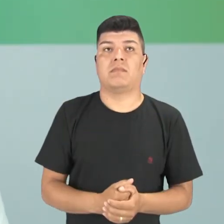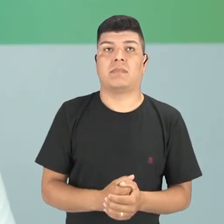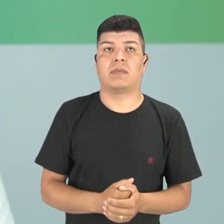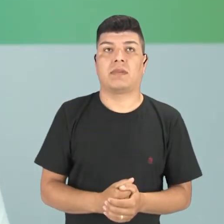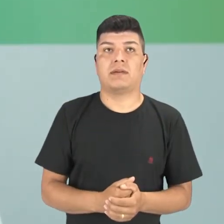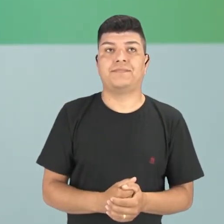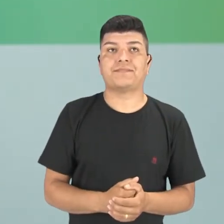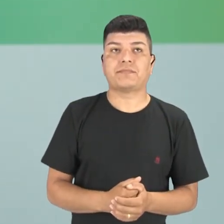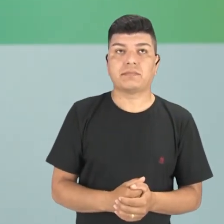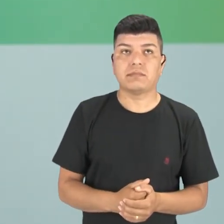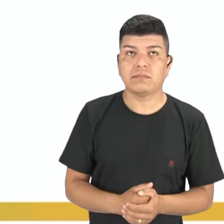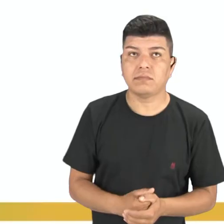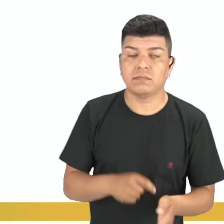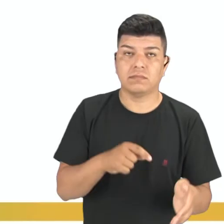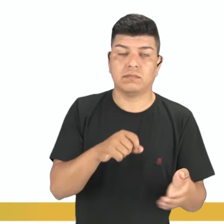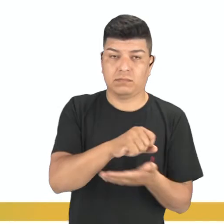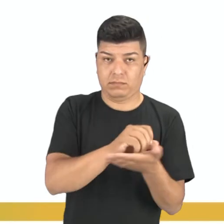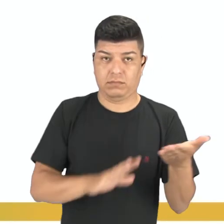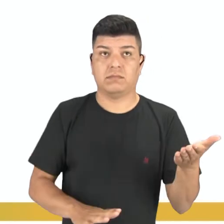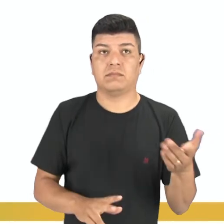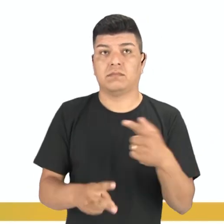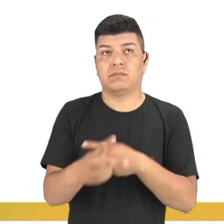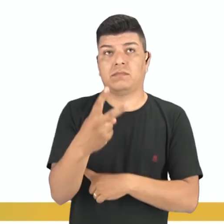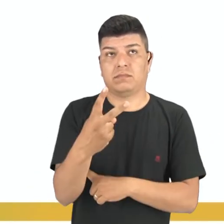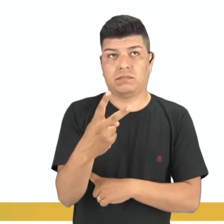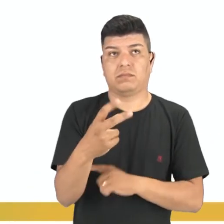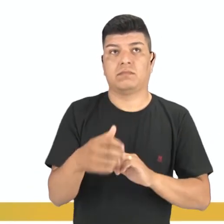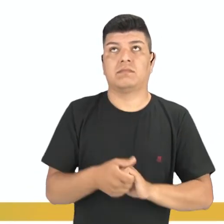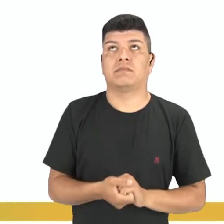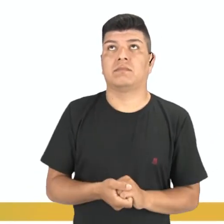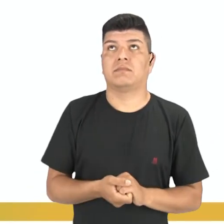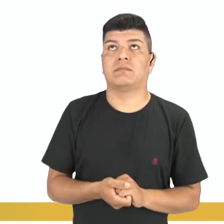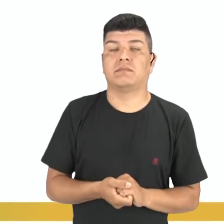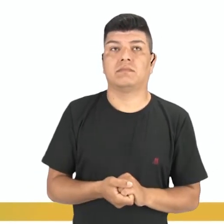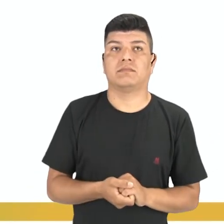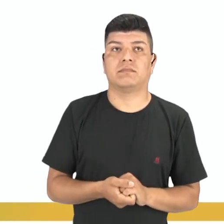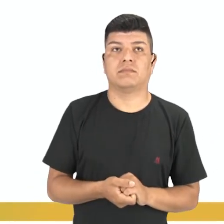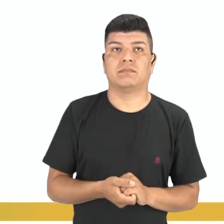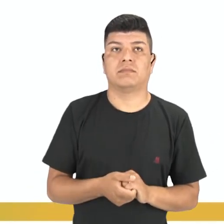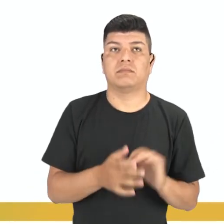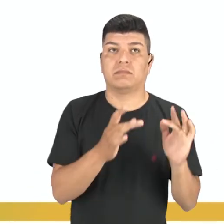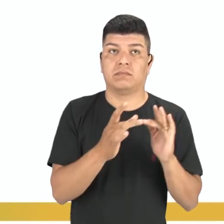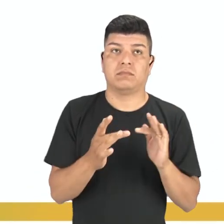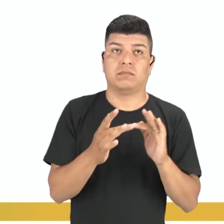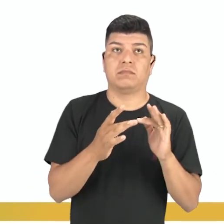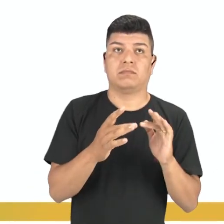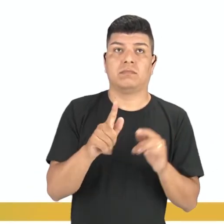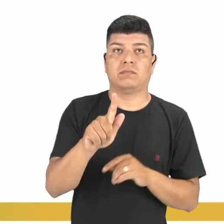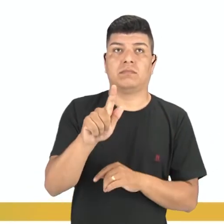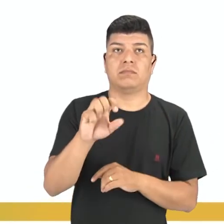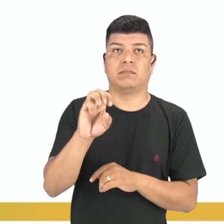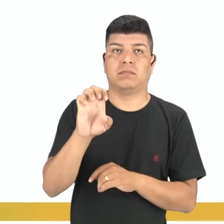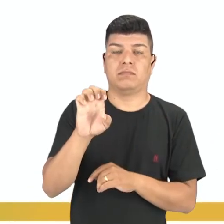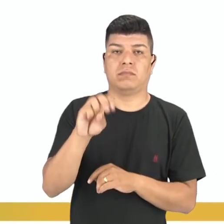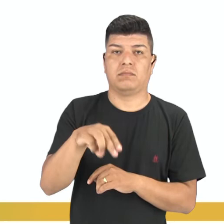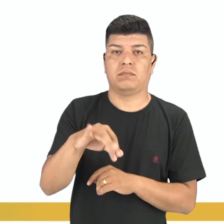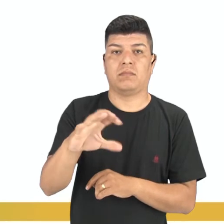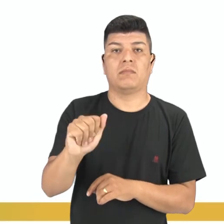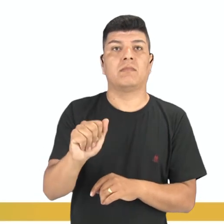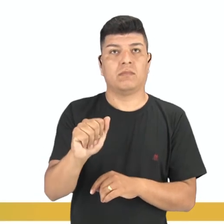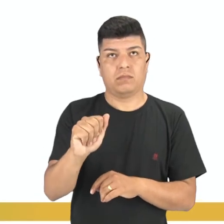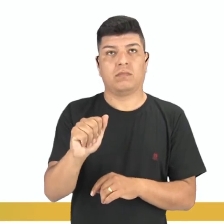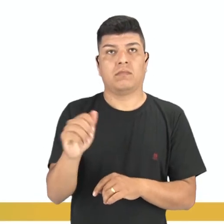bom vamos a nossa exercitando dois né Tem uma interação gênica é denominada